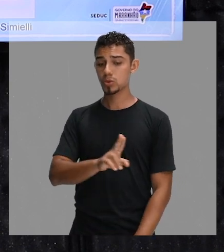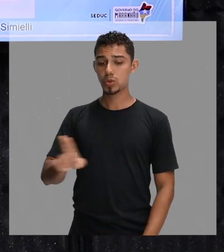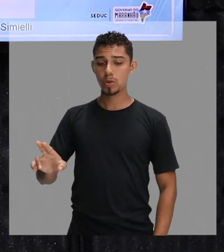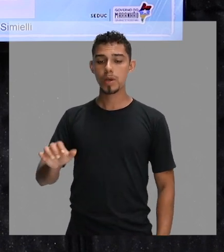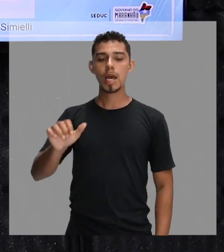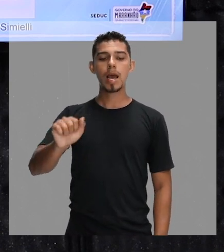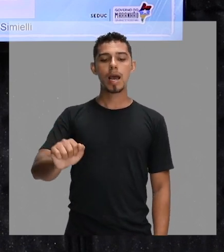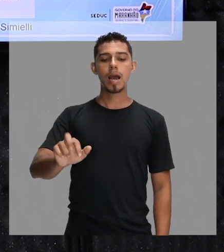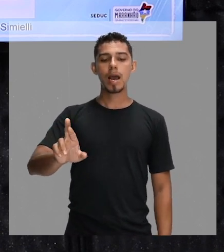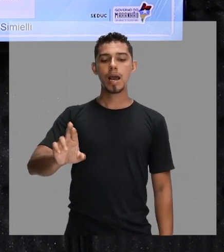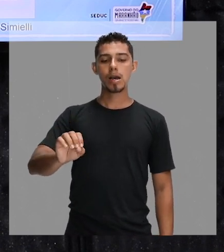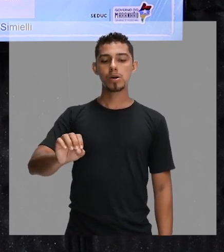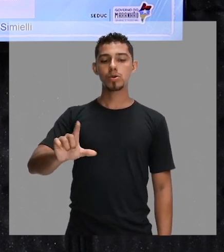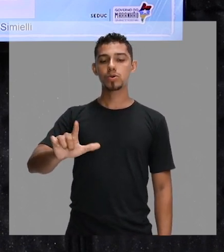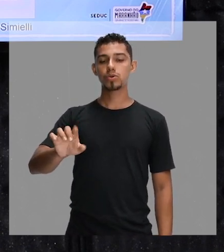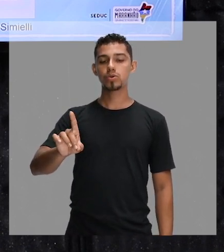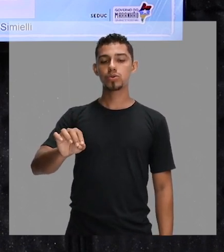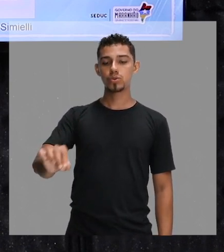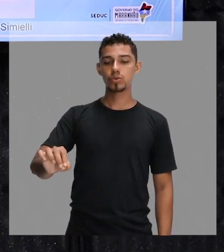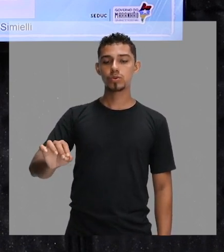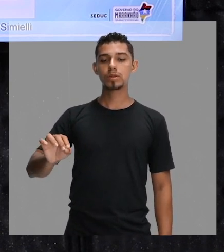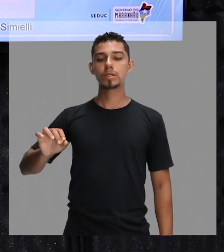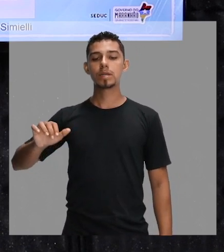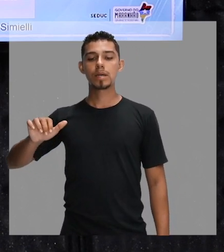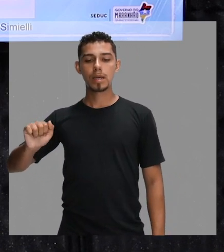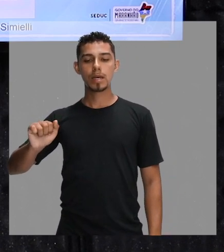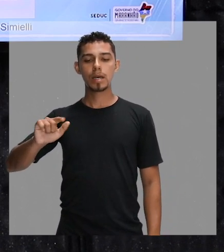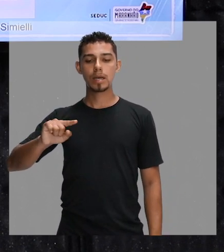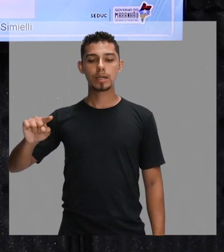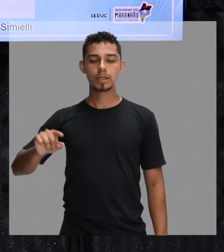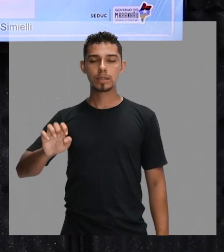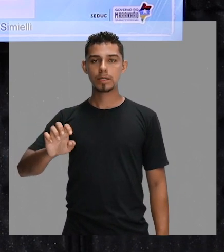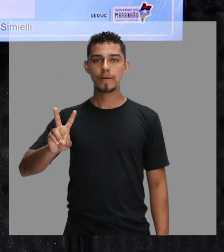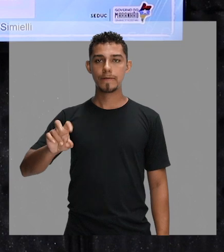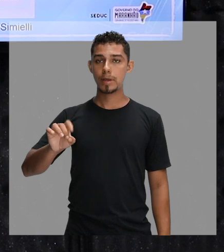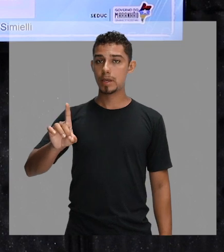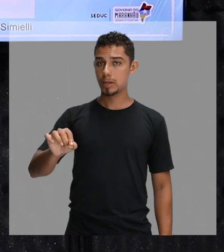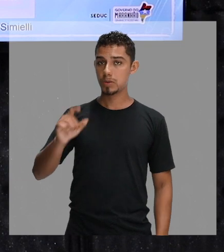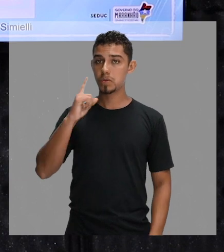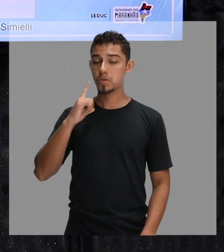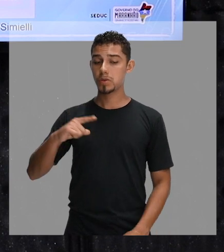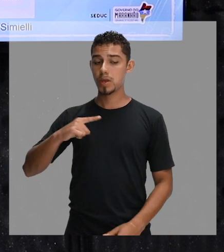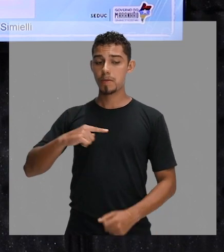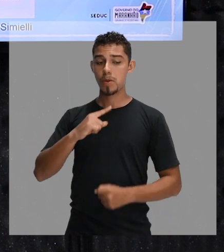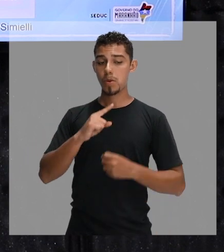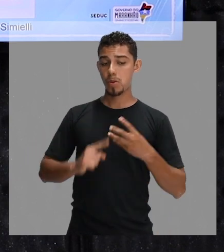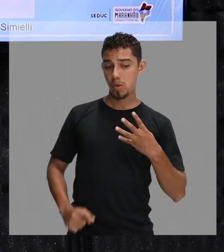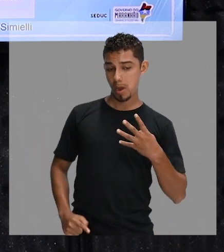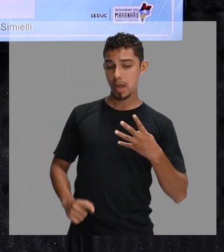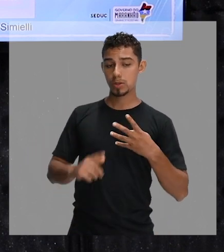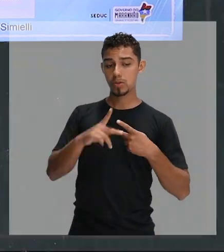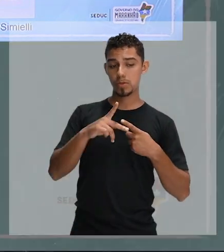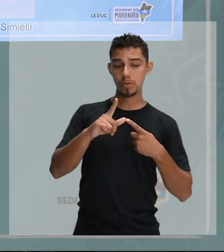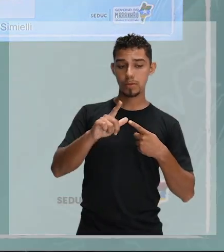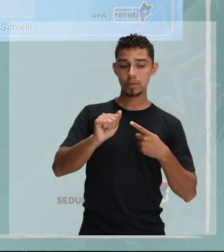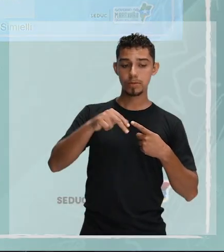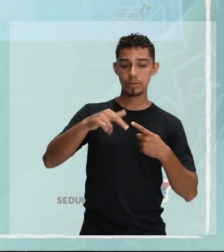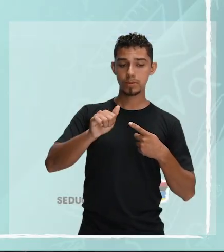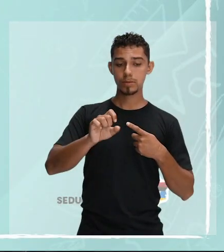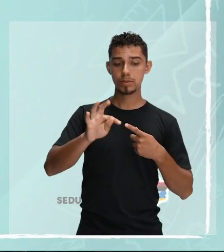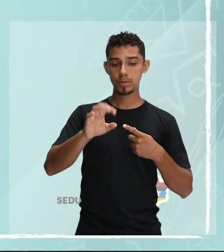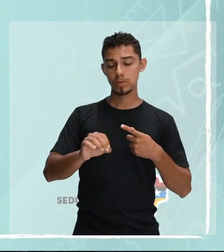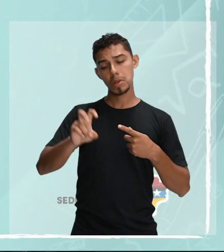de Azevedo. Segundo essa classificação, no nosso território nós temos 4 planaltos e 3 planícies,